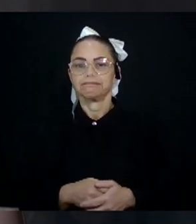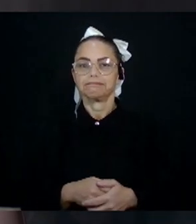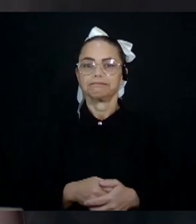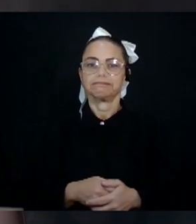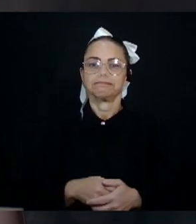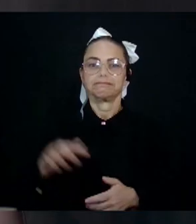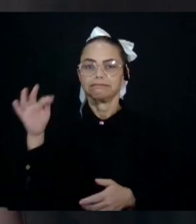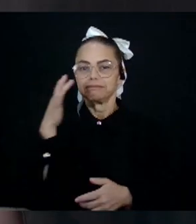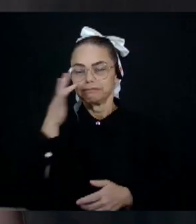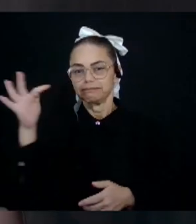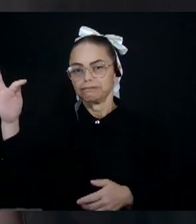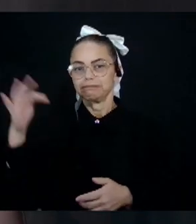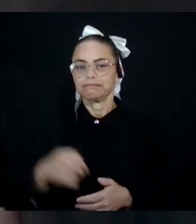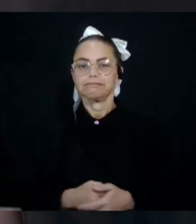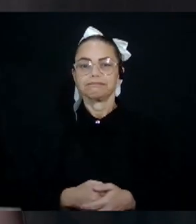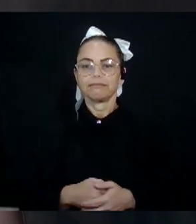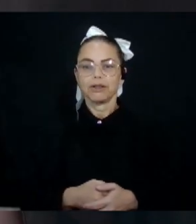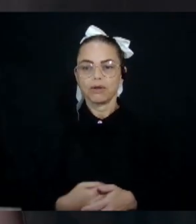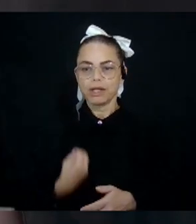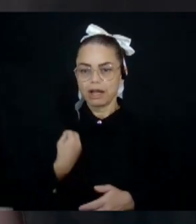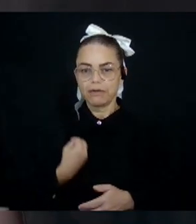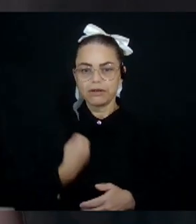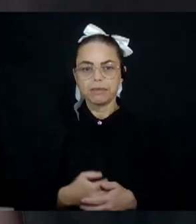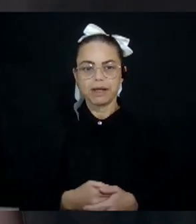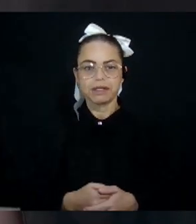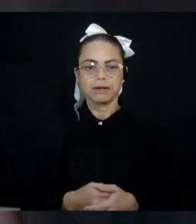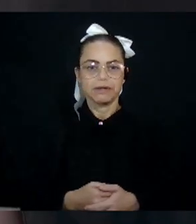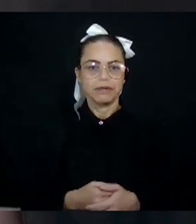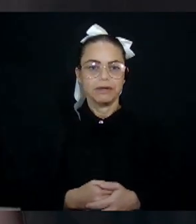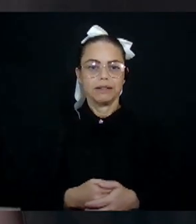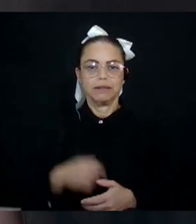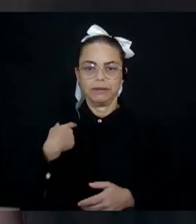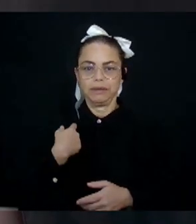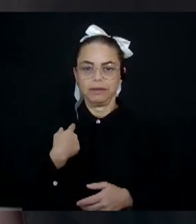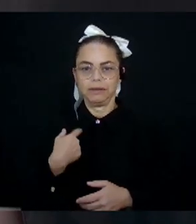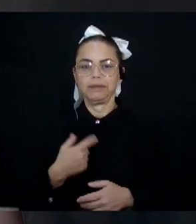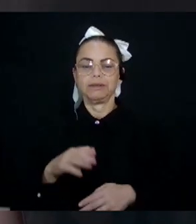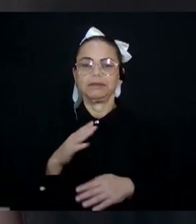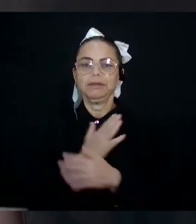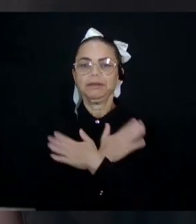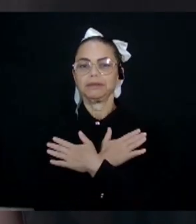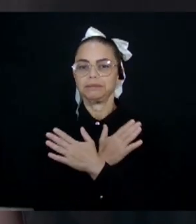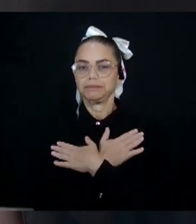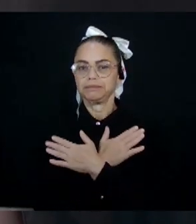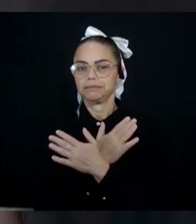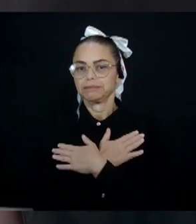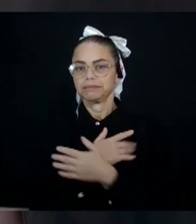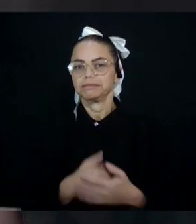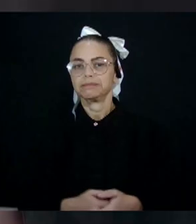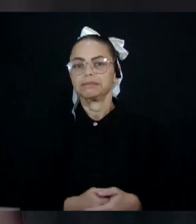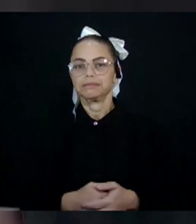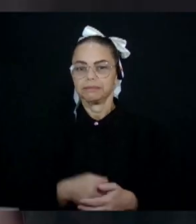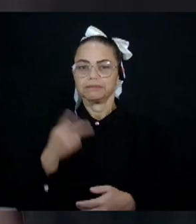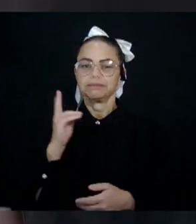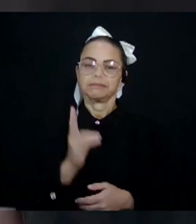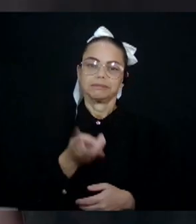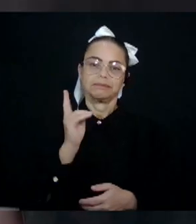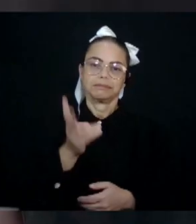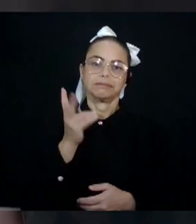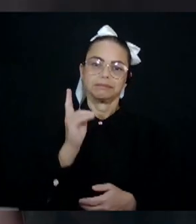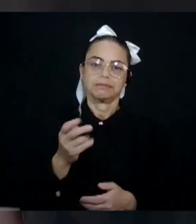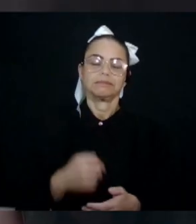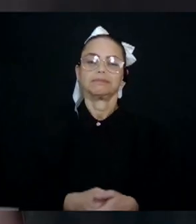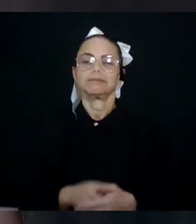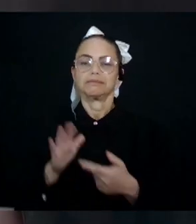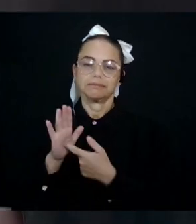é um termo que é muito corrente, de uma sociedade do desempenho. Então, a gente tem que estar sempre